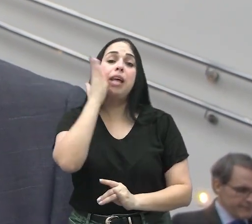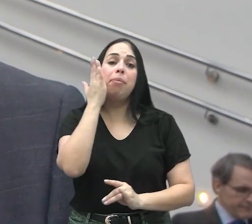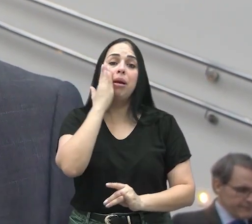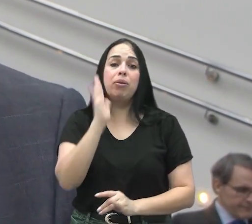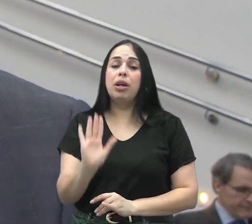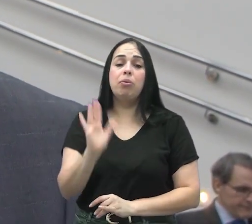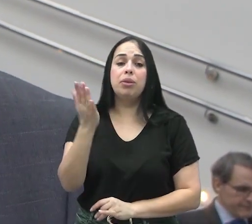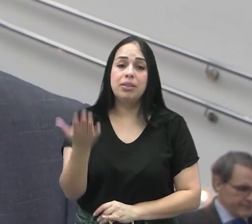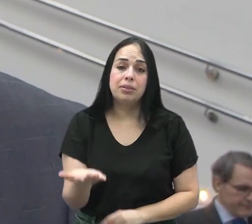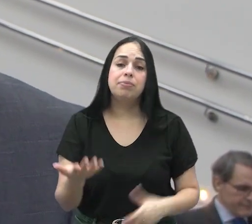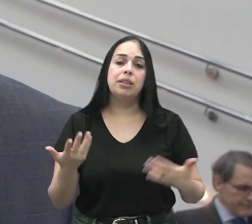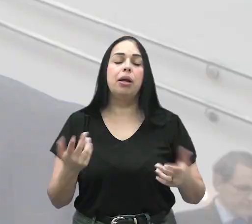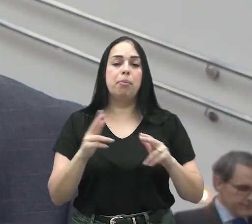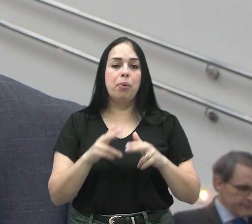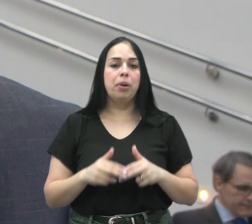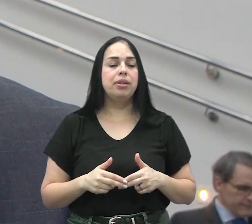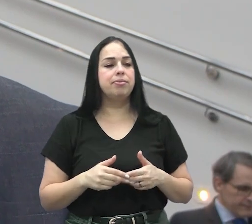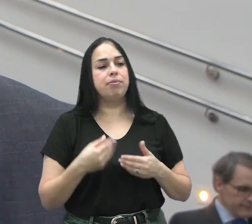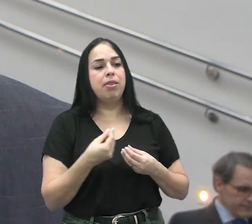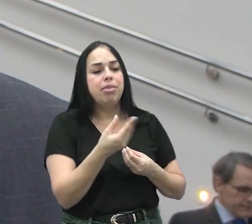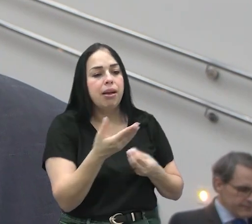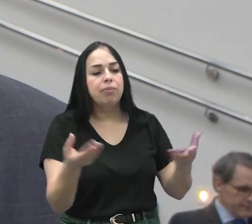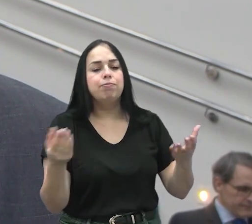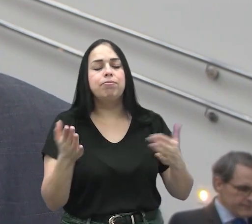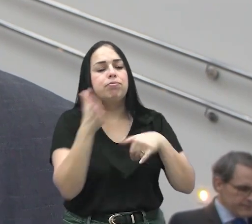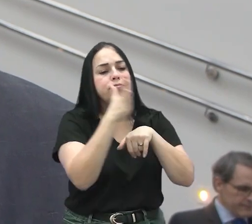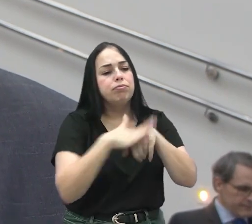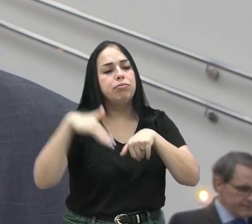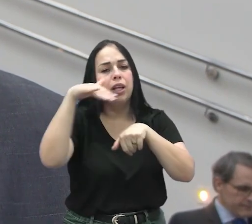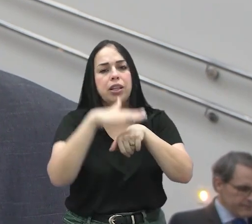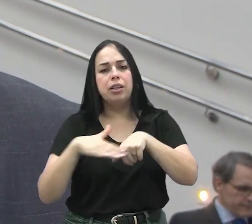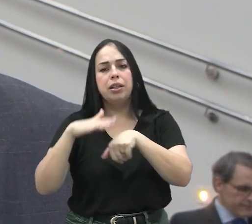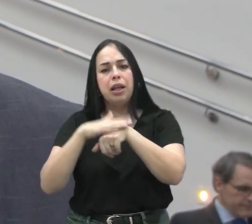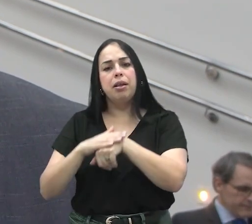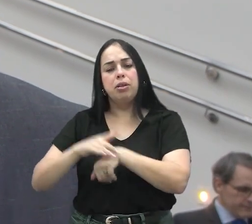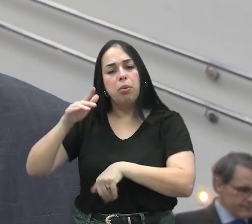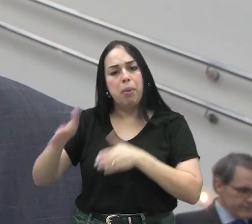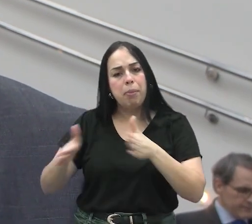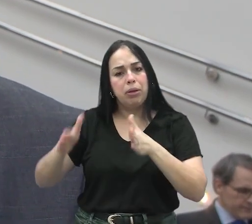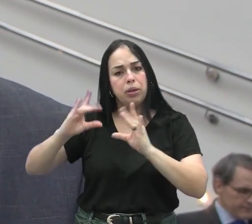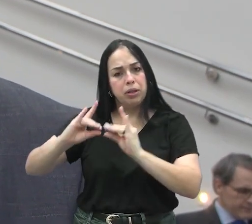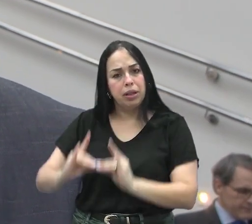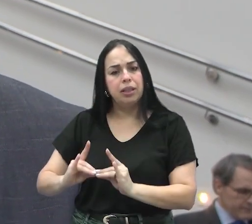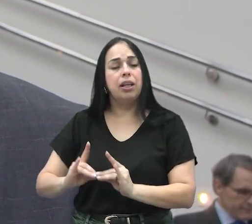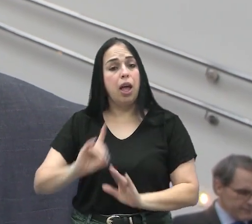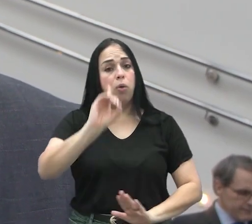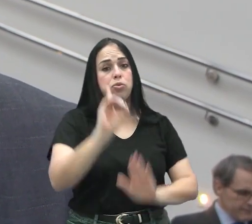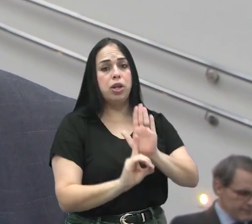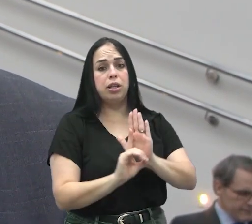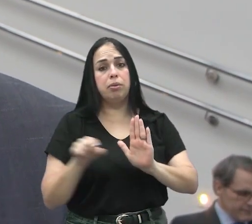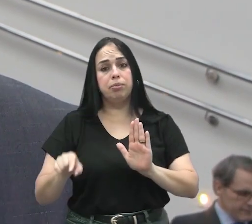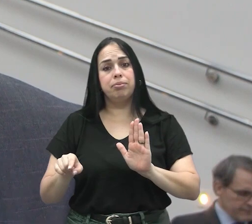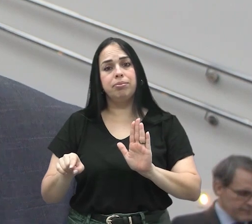de saber para onde foi o seu filho. Então a gente quer dar esse consolo para a mãe, esse acolhimento para a mãe e